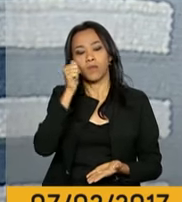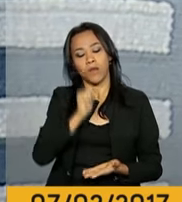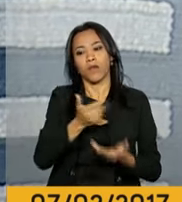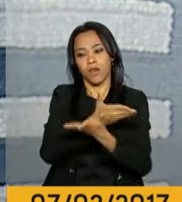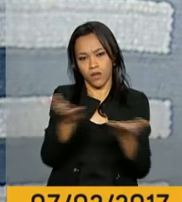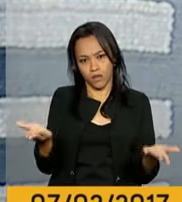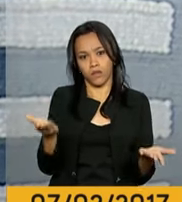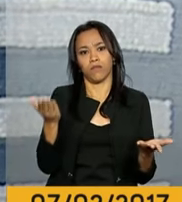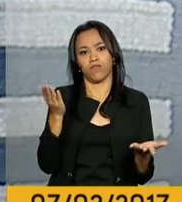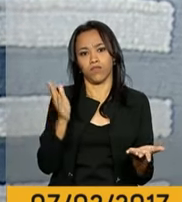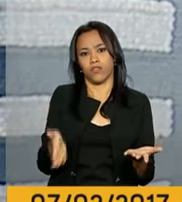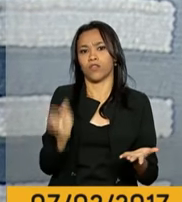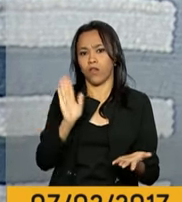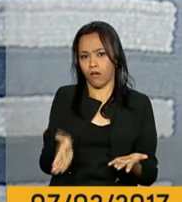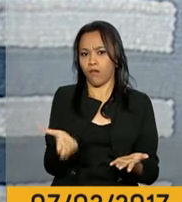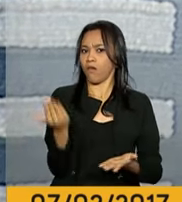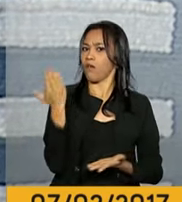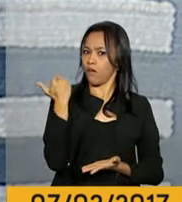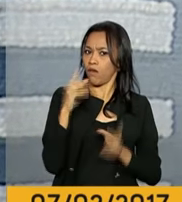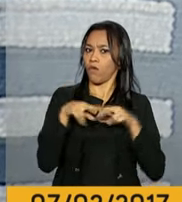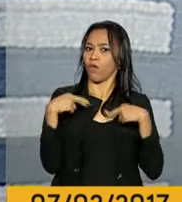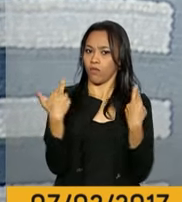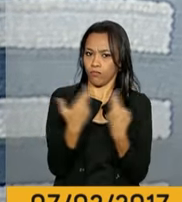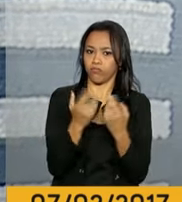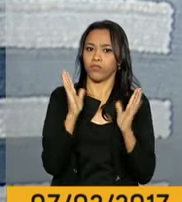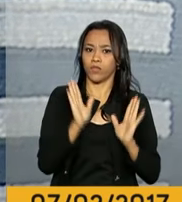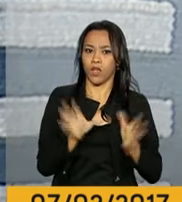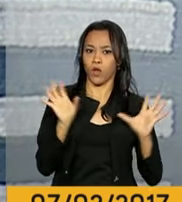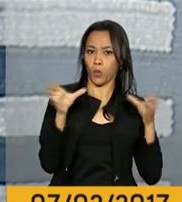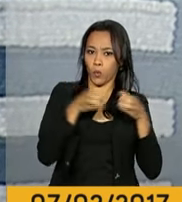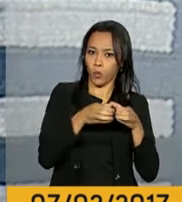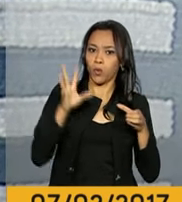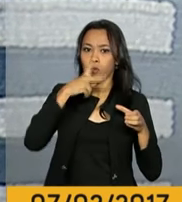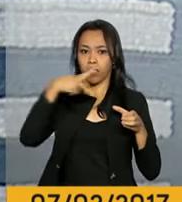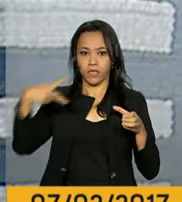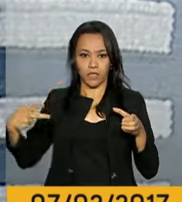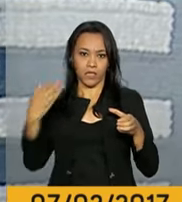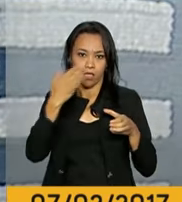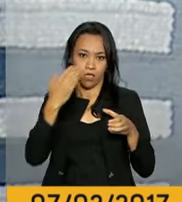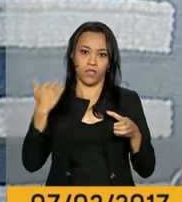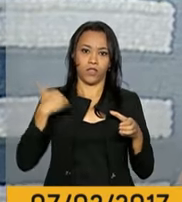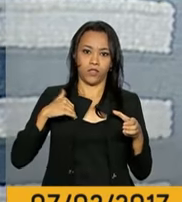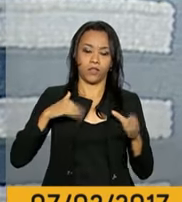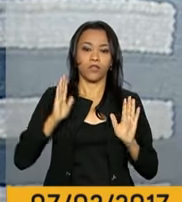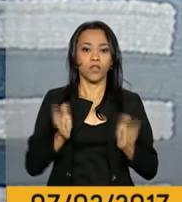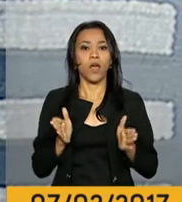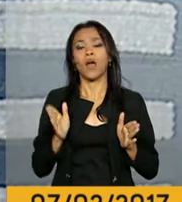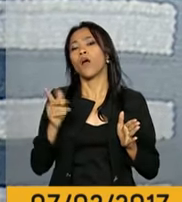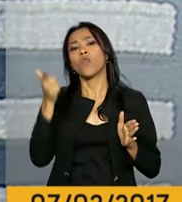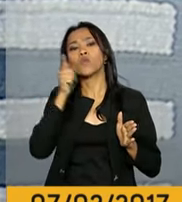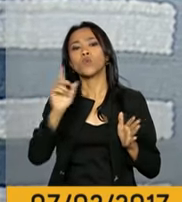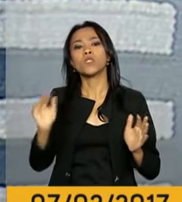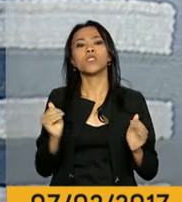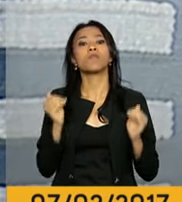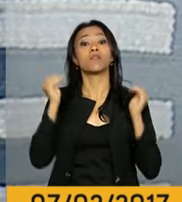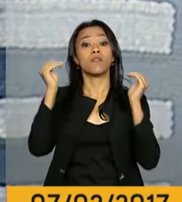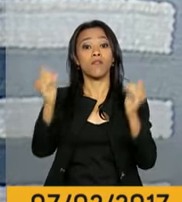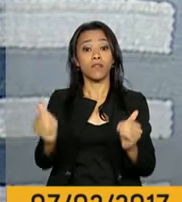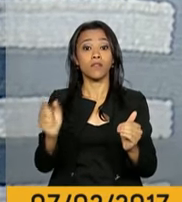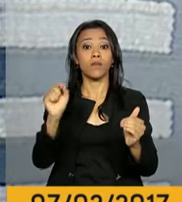mantivemos com o presidente macre s sua comitiva avançamos bastante na tese da